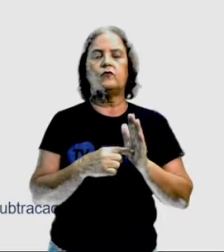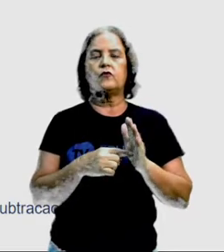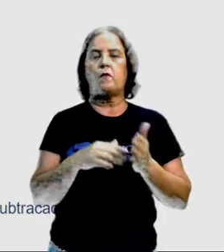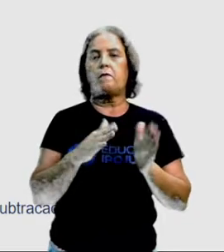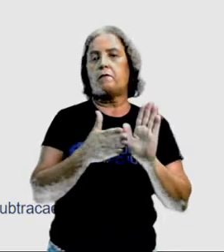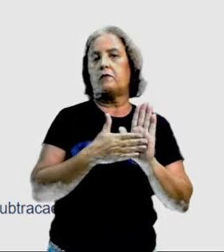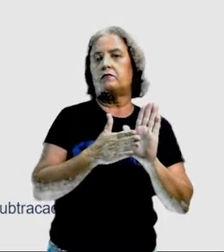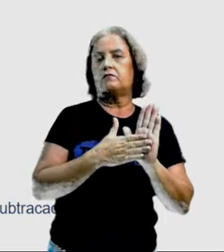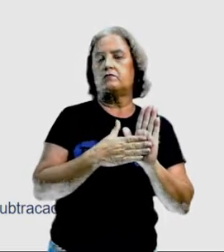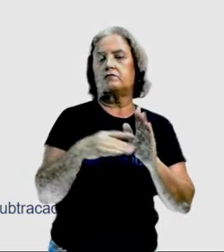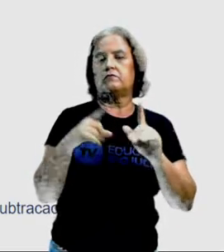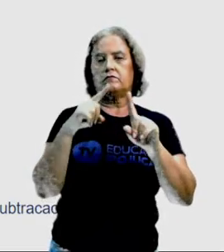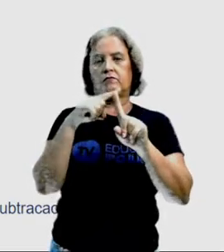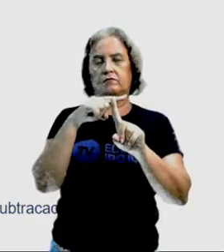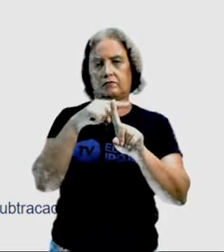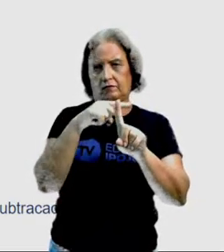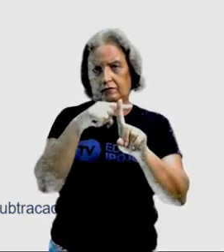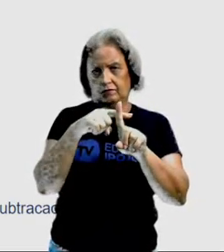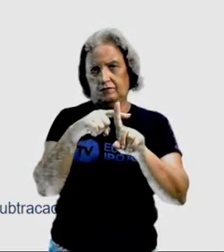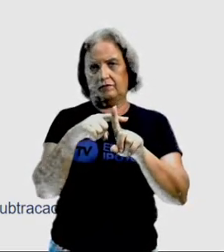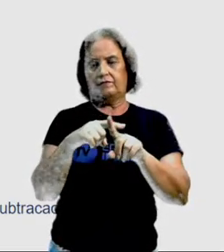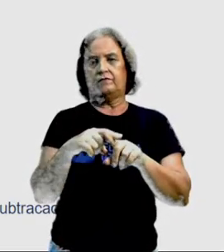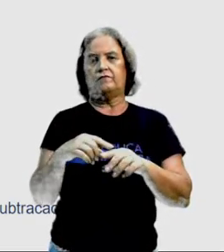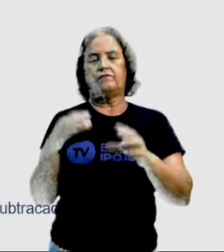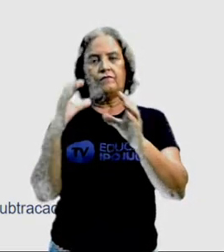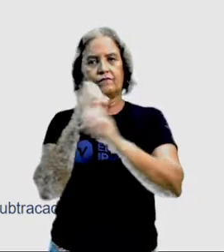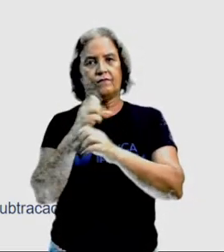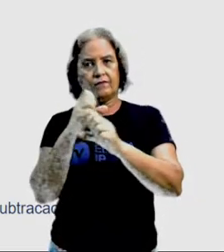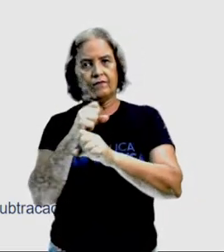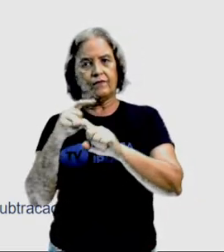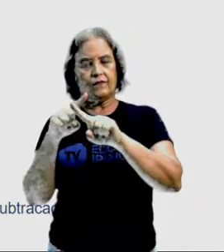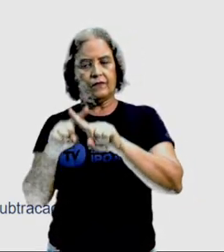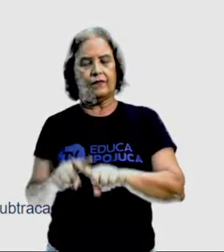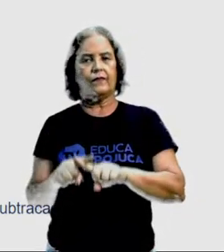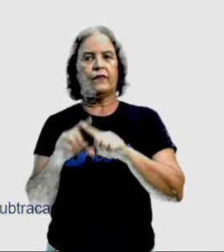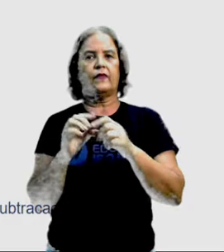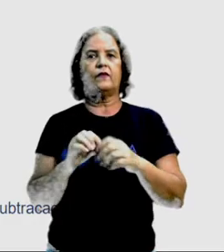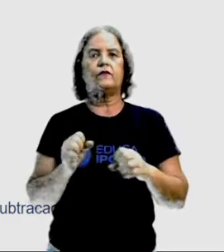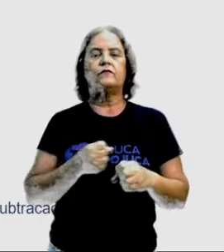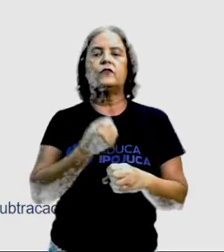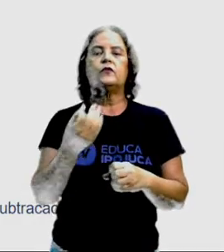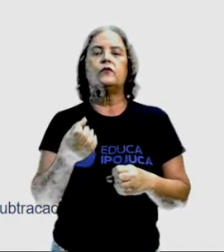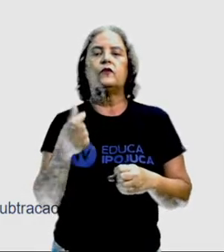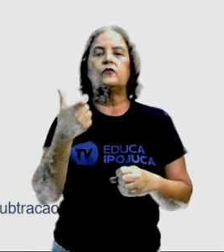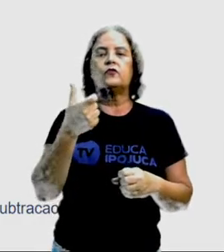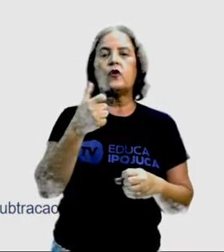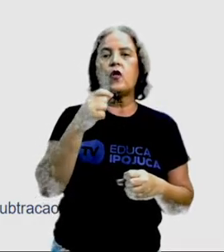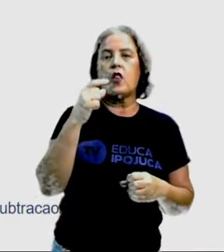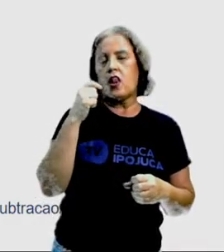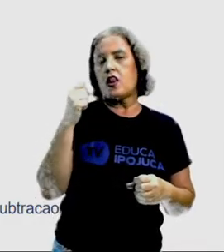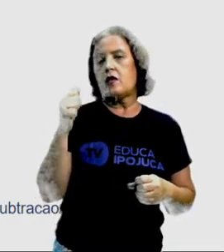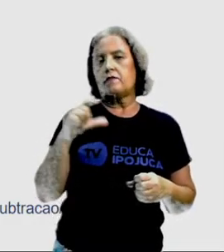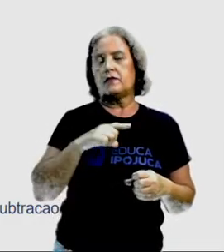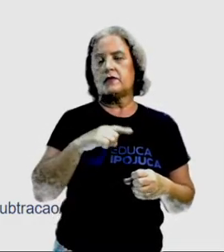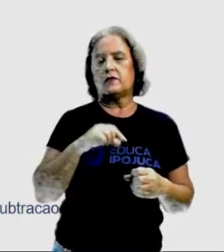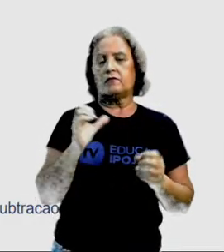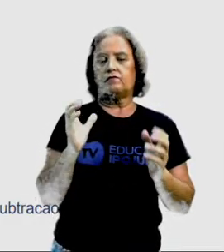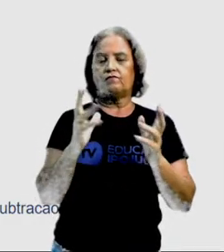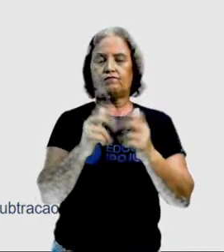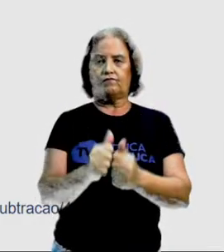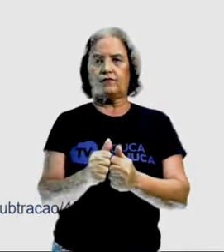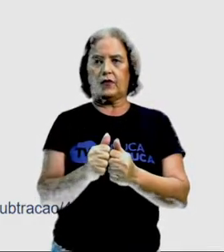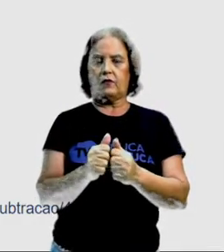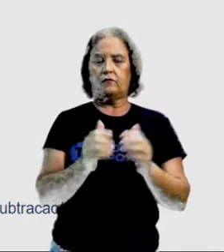duas propostas de cálculo, na adição e na multiplicação. Quantos lápis tem no total? E aí, cada caixinha tem